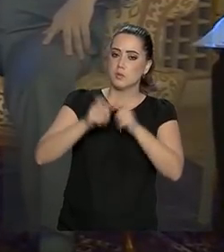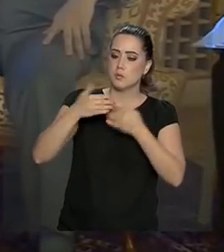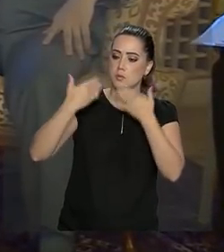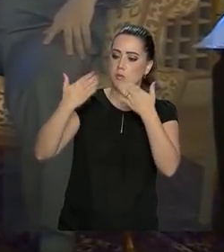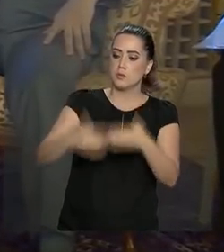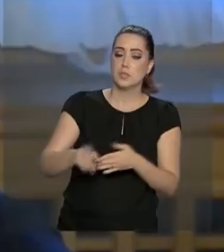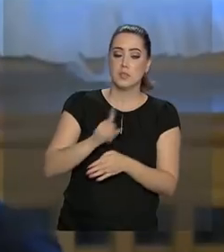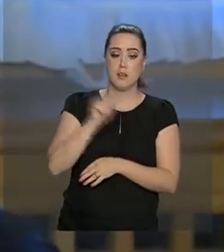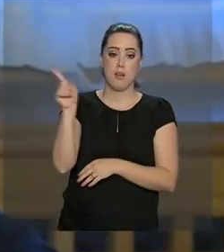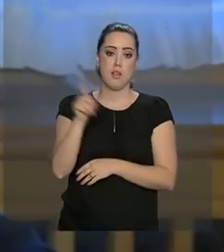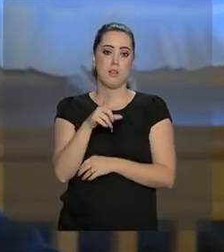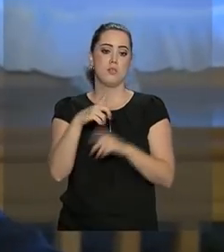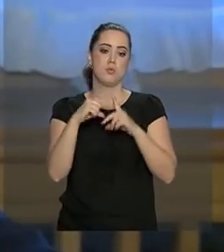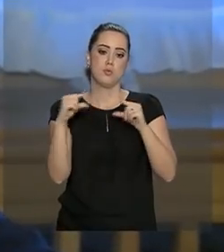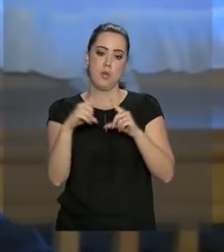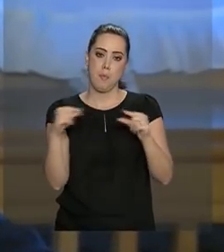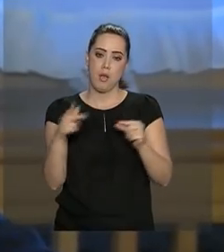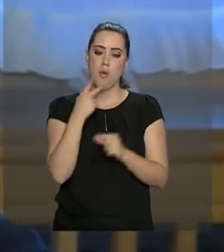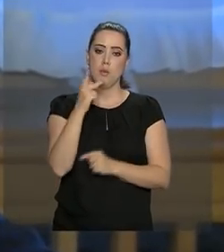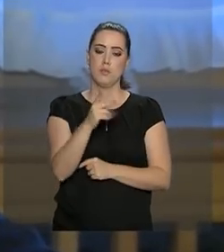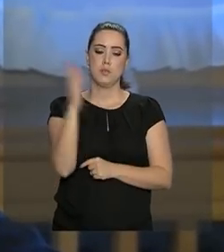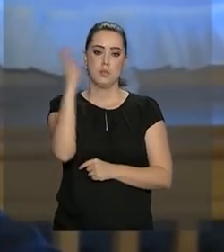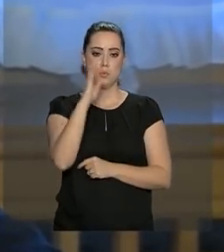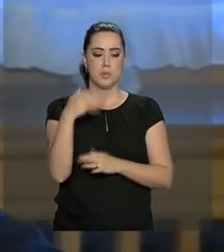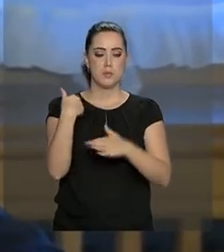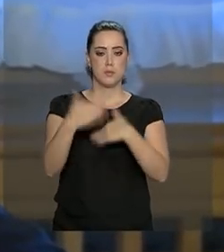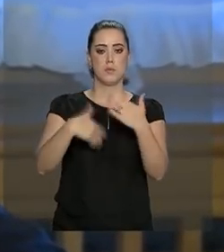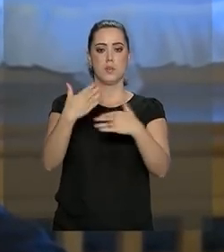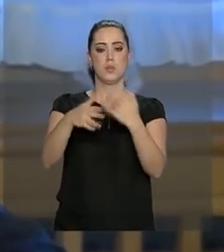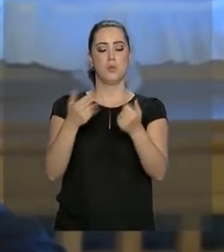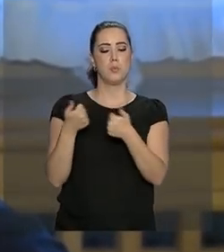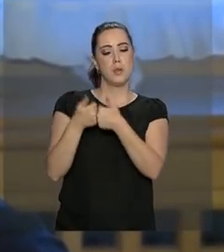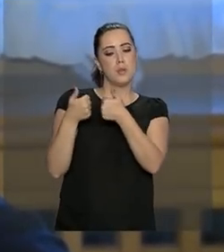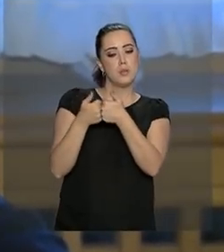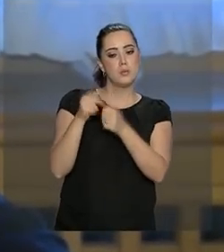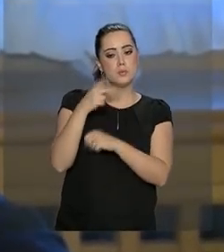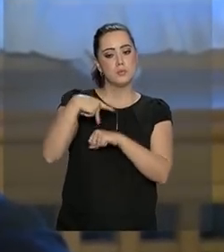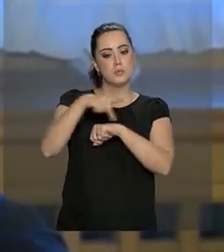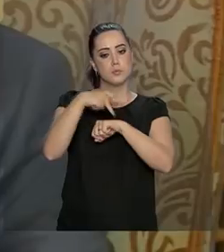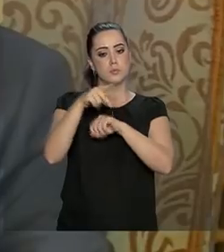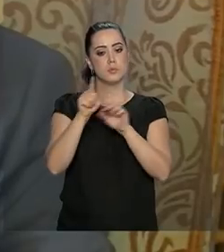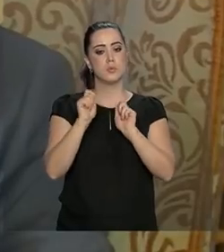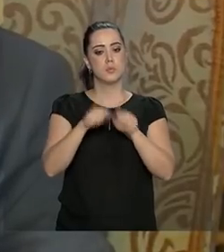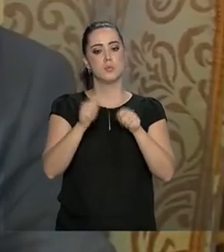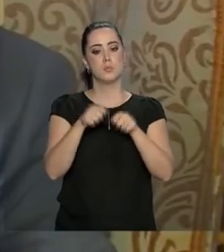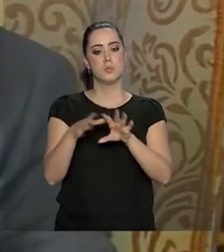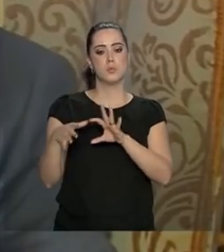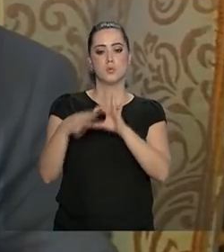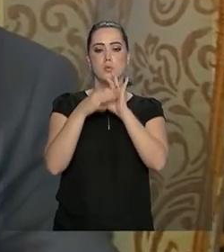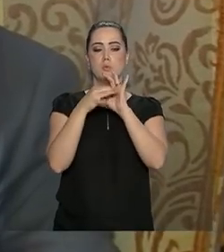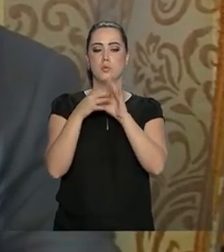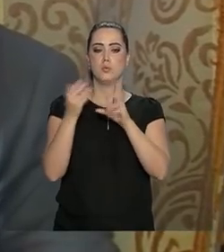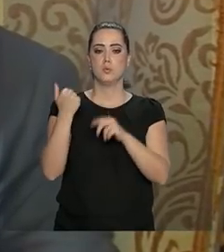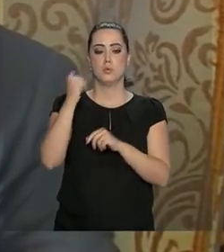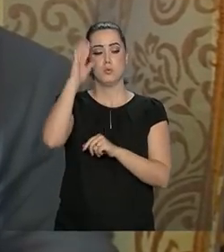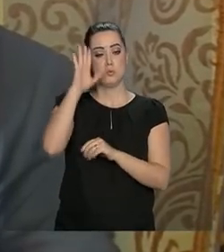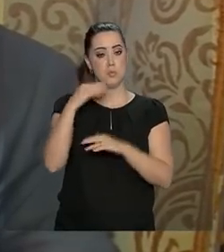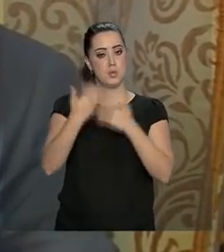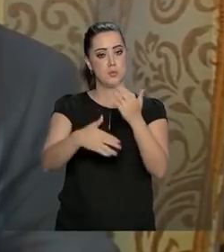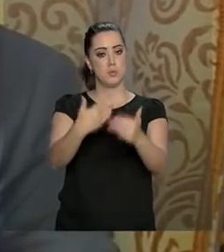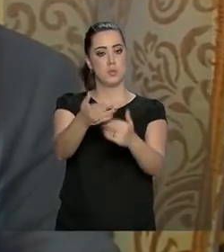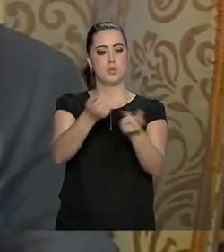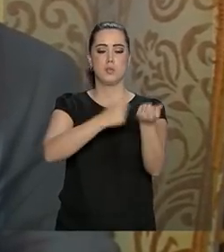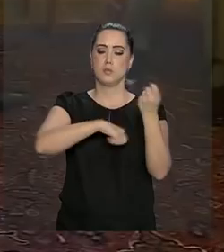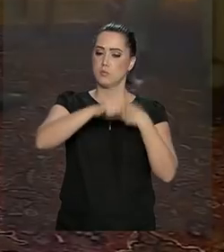enfrentam lá no Japão e afirmou que o Brasil evolui ao se aproximar de países que podem fortalecer um